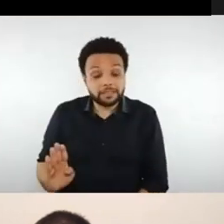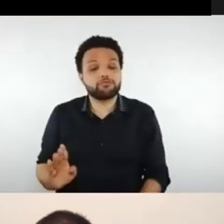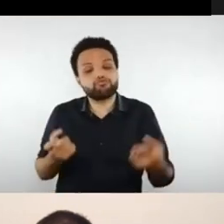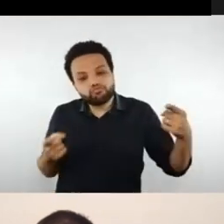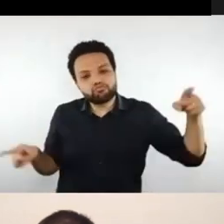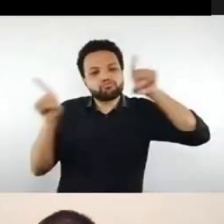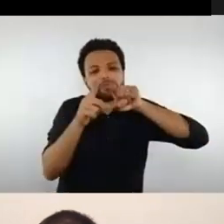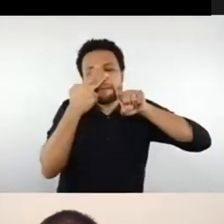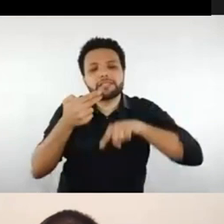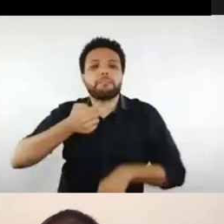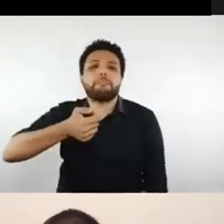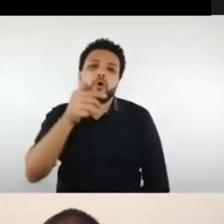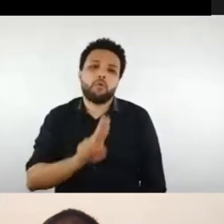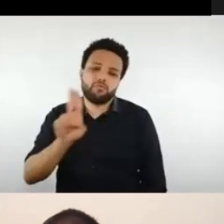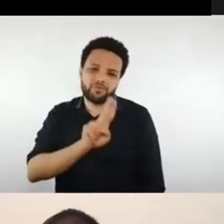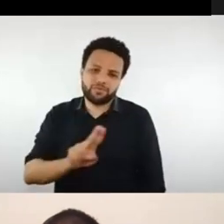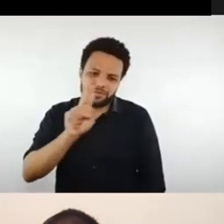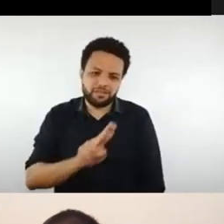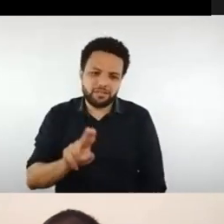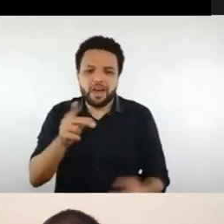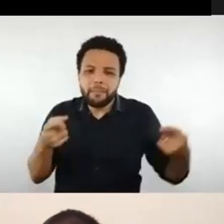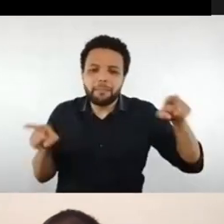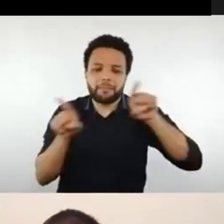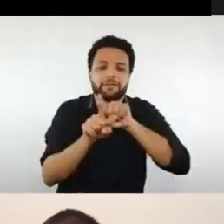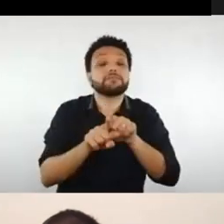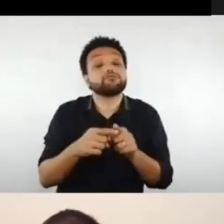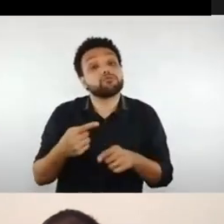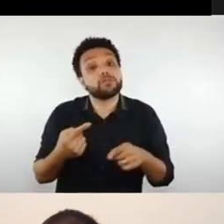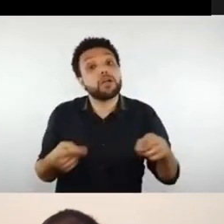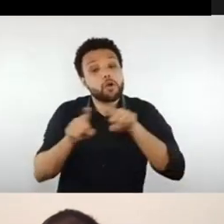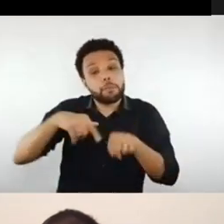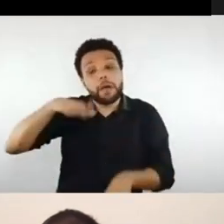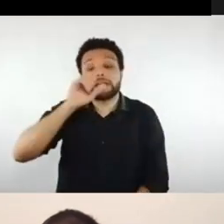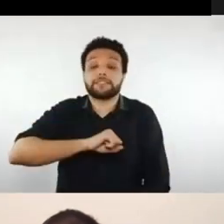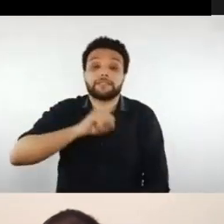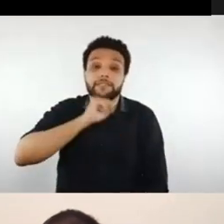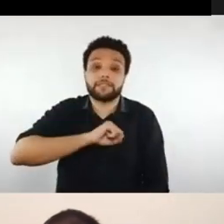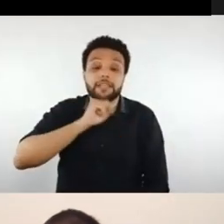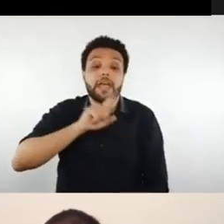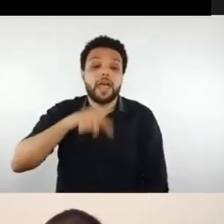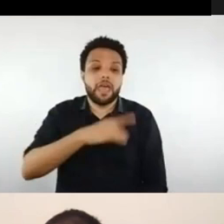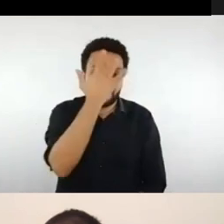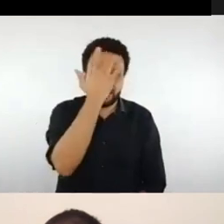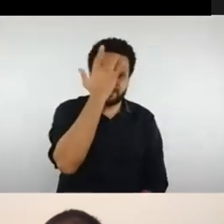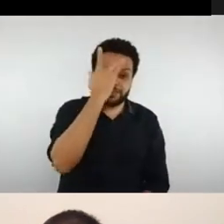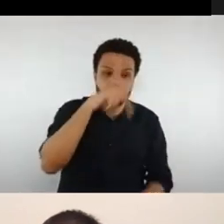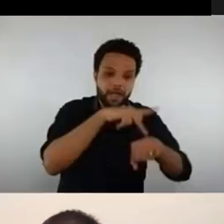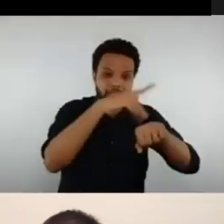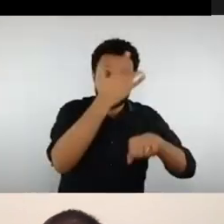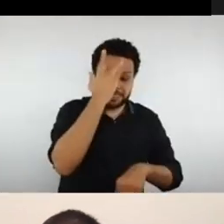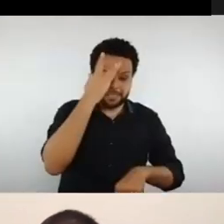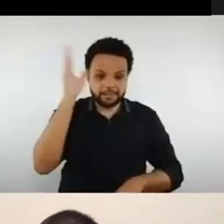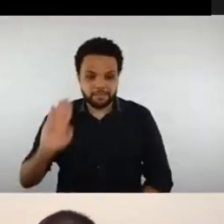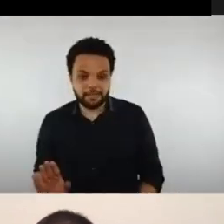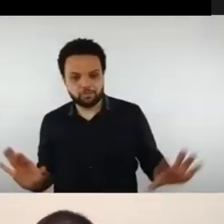subutilizados, né? São pouco usados. Um dos acordos mais antigos, que é com a Índia, e